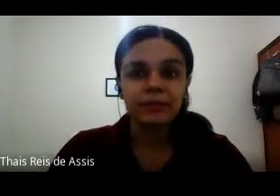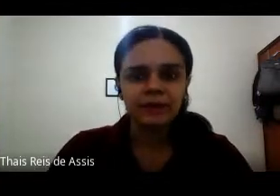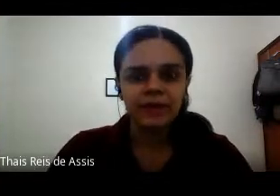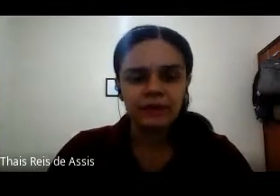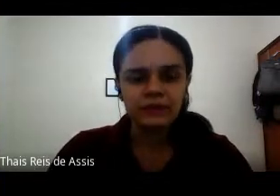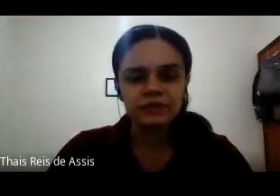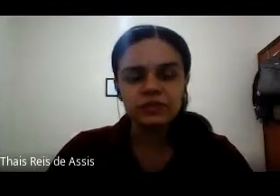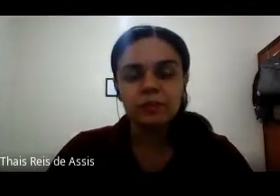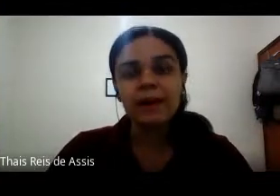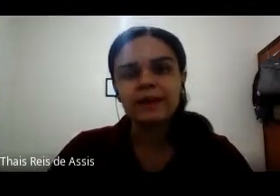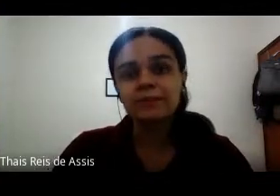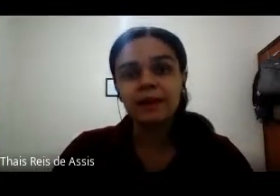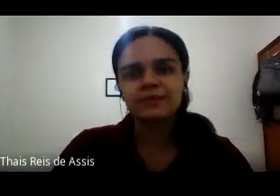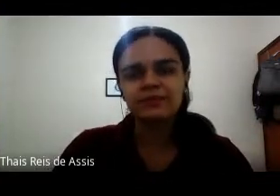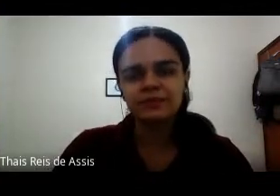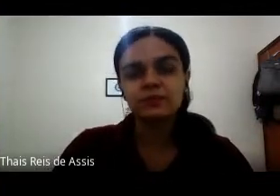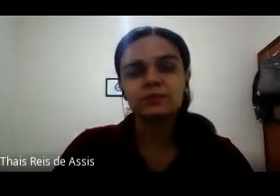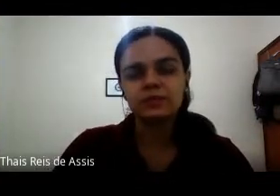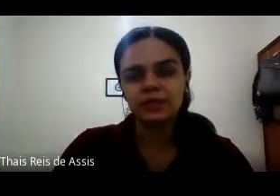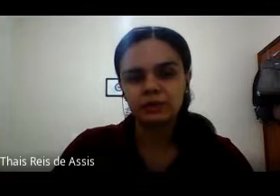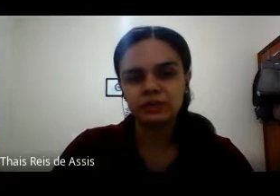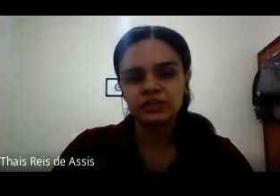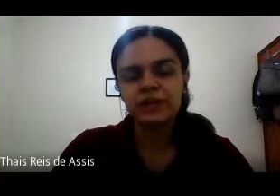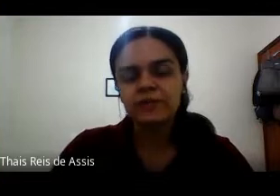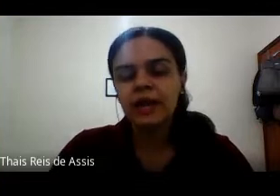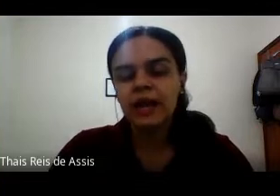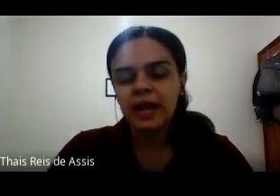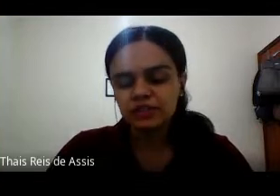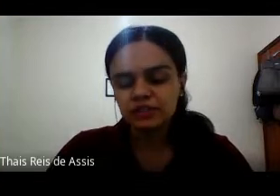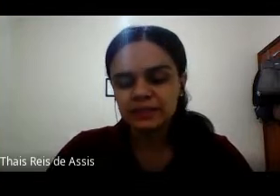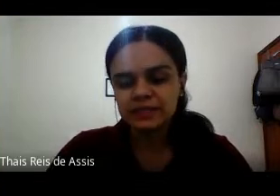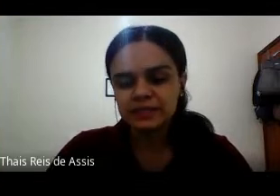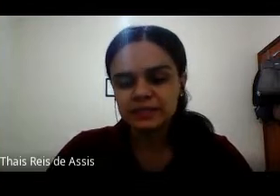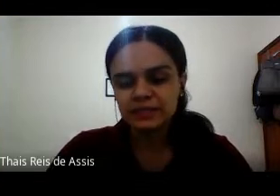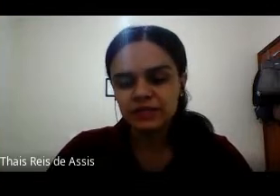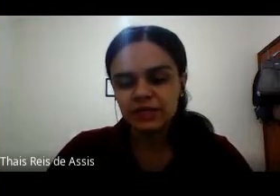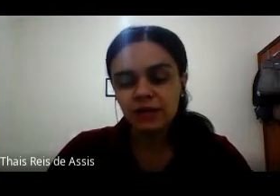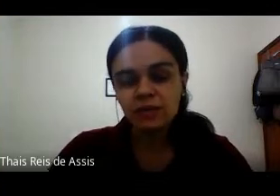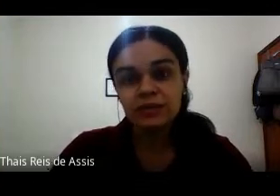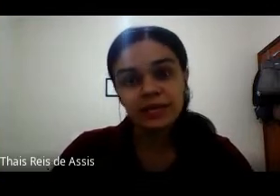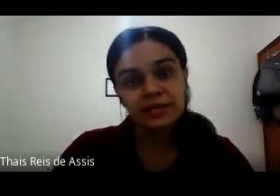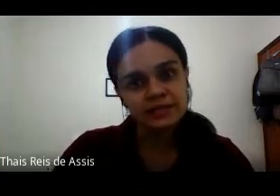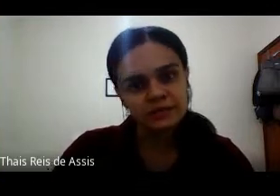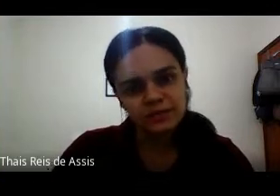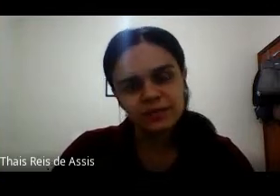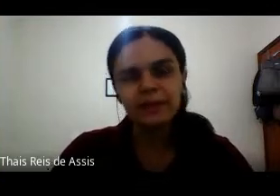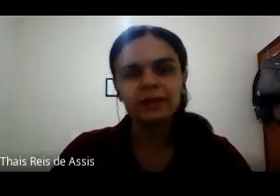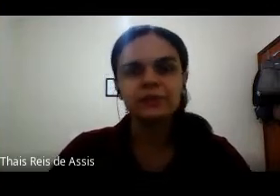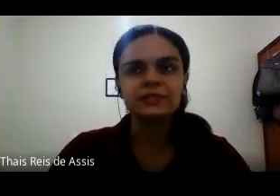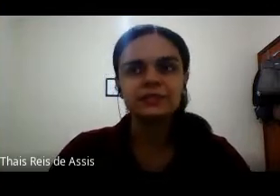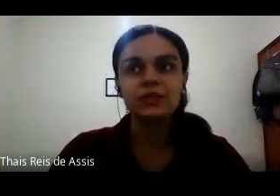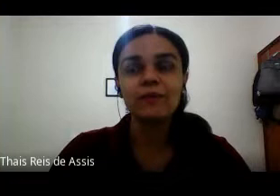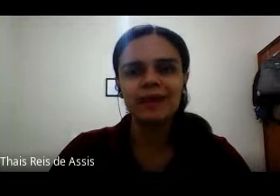saber programar coisas do tipo, mas para se fazer uso da tecnologia, a gente precisa de alguns requisitos. Para